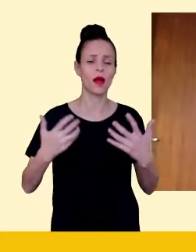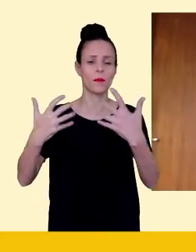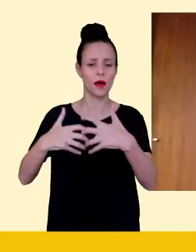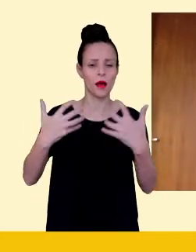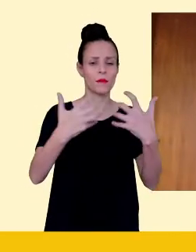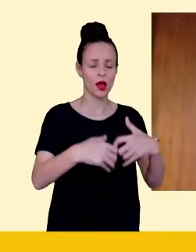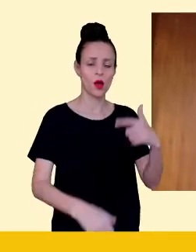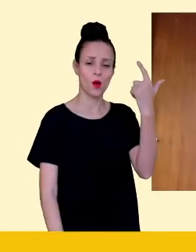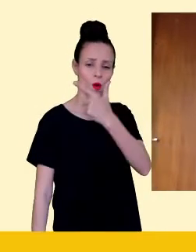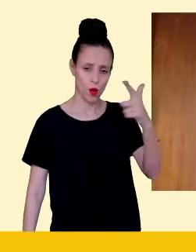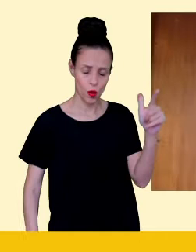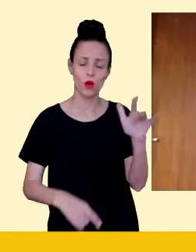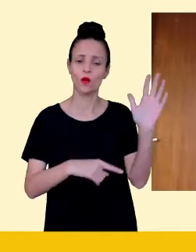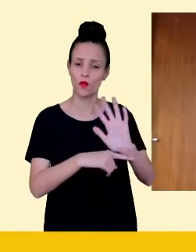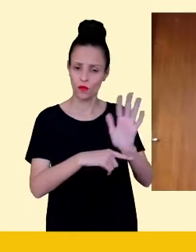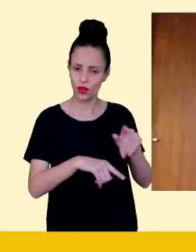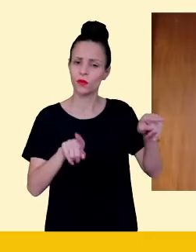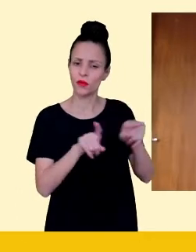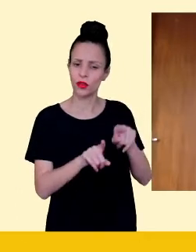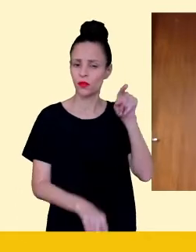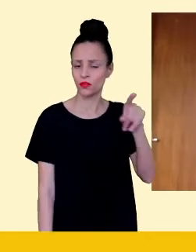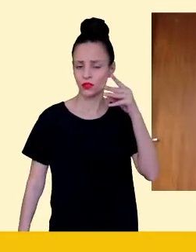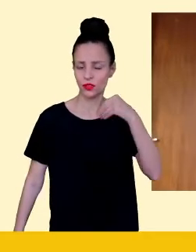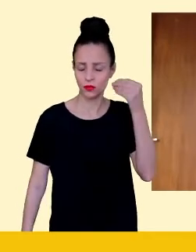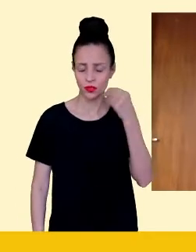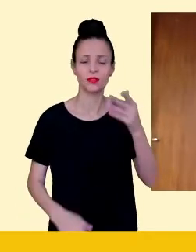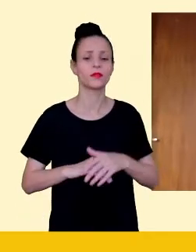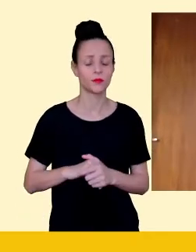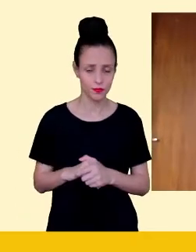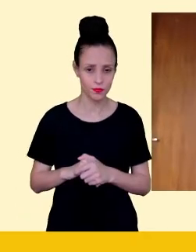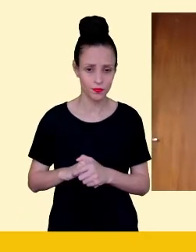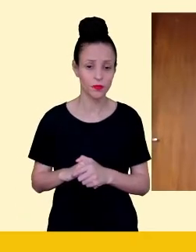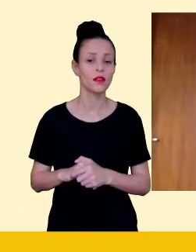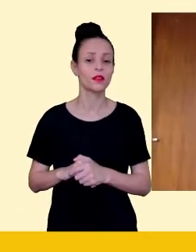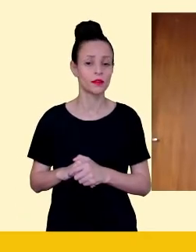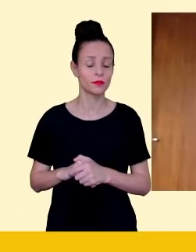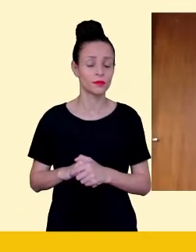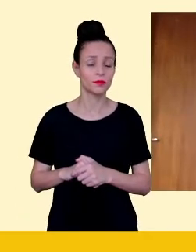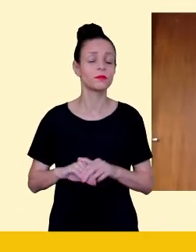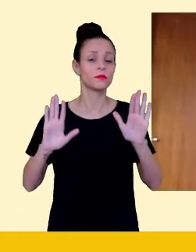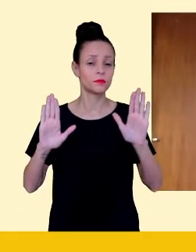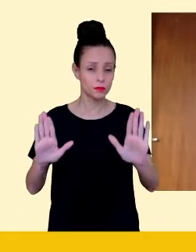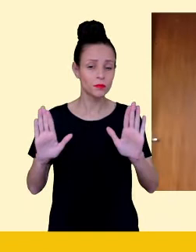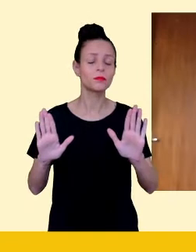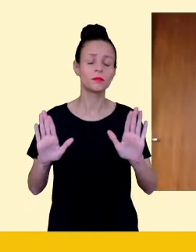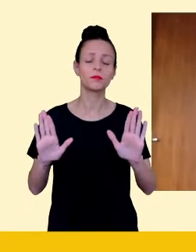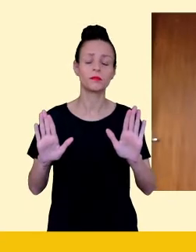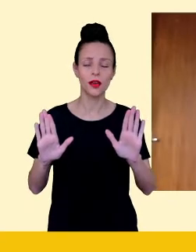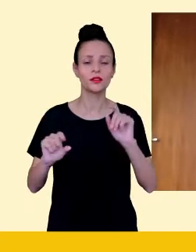Espírito, dirigido pelo Isael e pela Sueli Machacali, que faz parte da programação do Olhar desse ano, está na Mostra Olhares